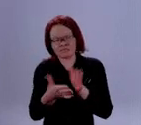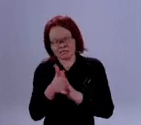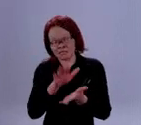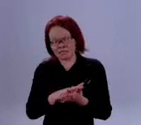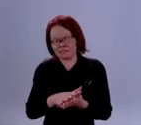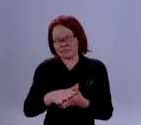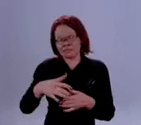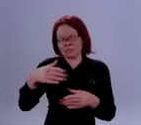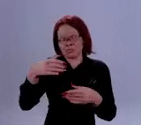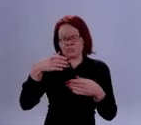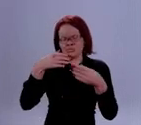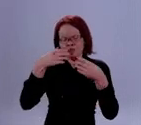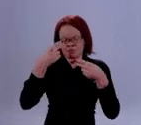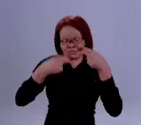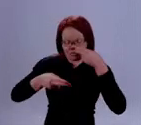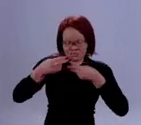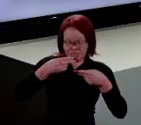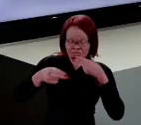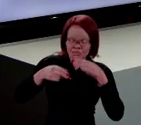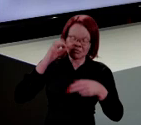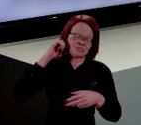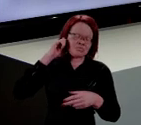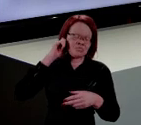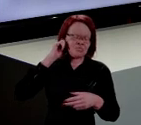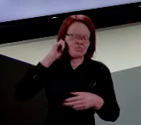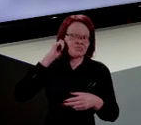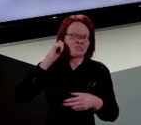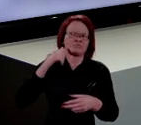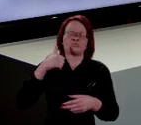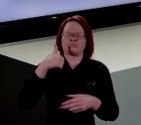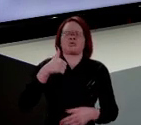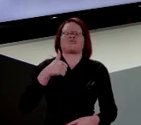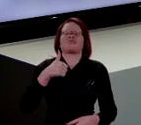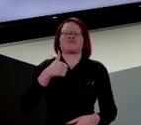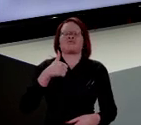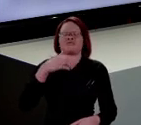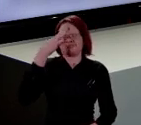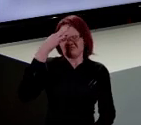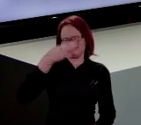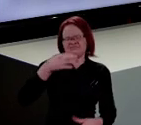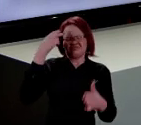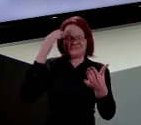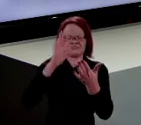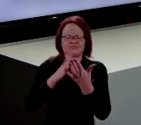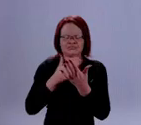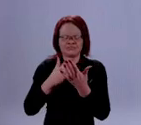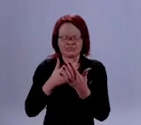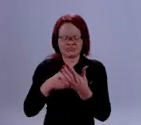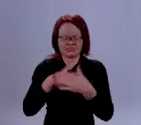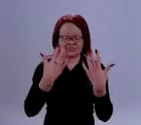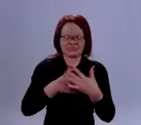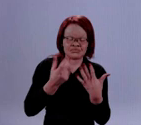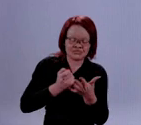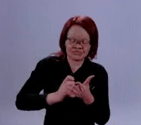preparou um jantar saboroso correcto agora vamos falar do diário O que é um diário